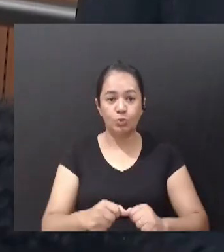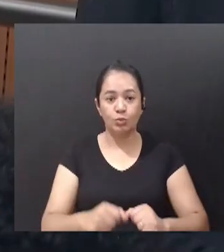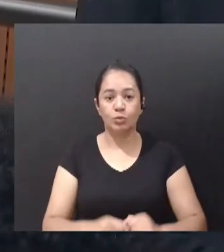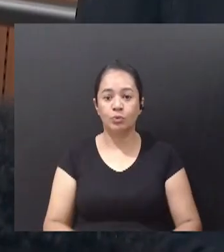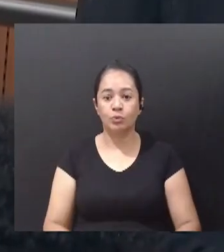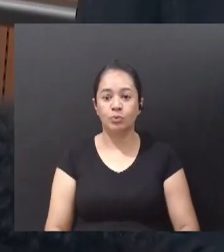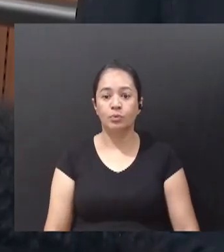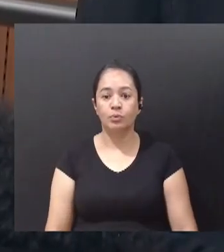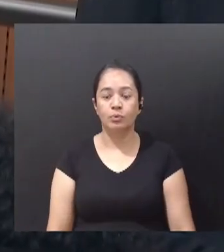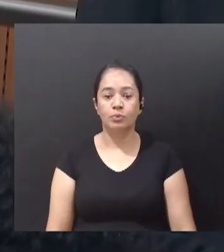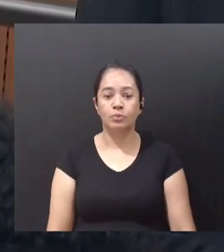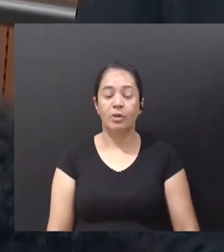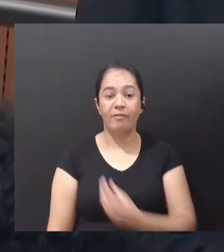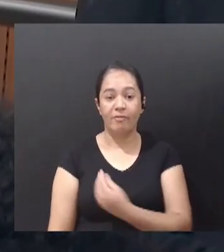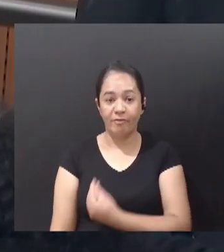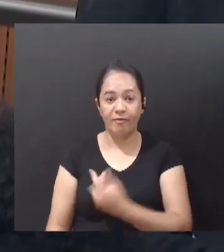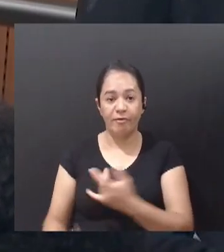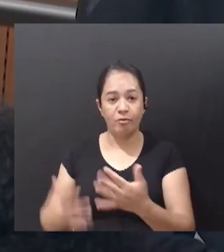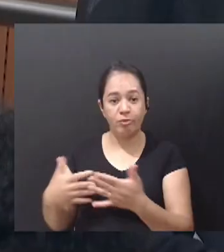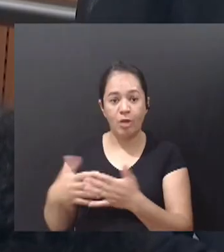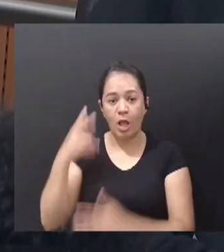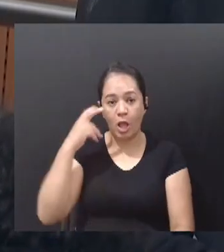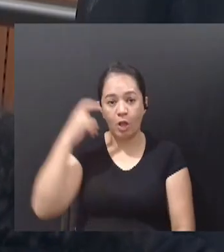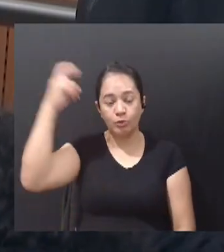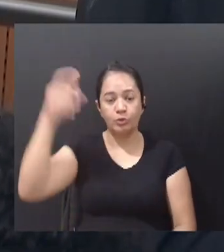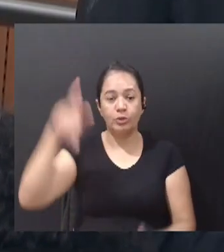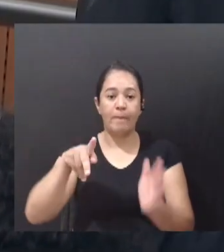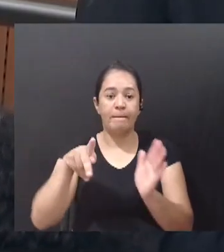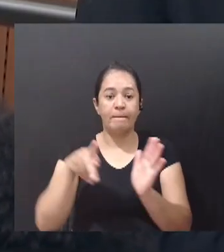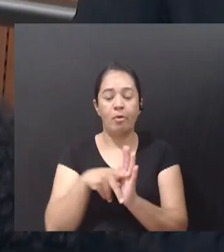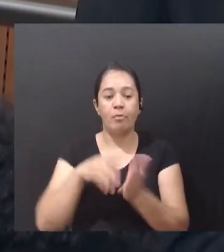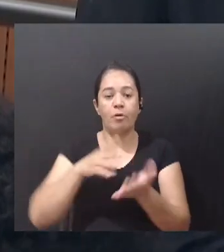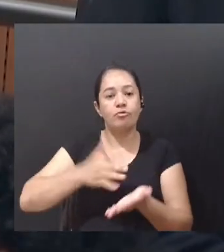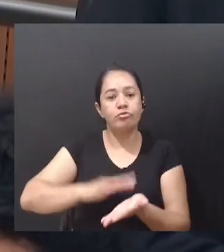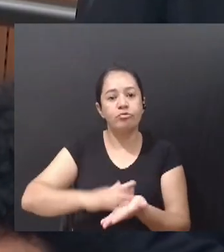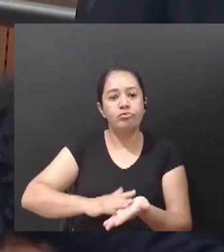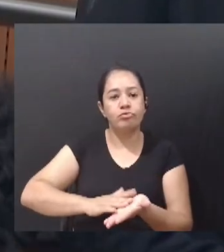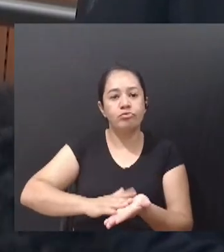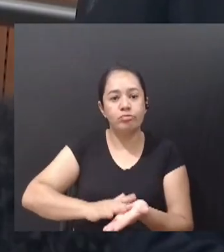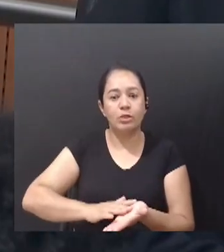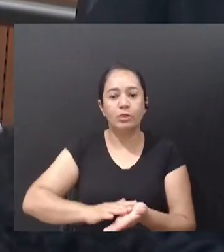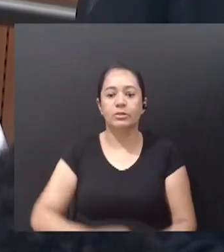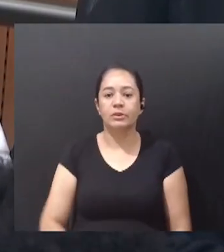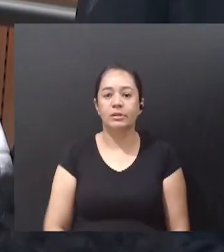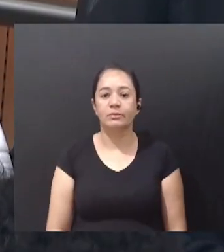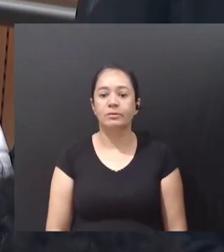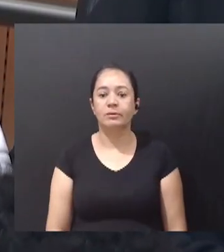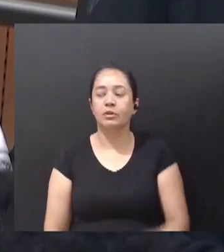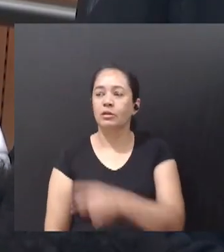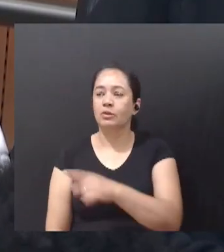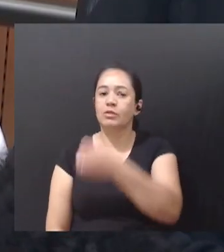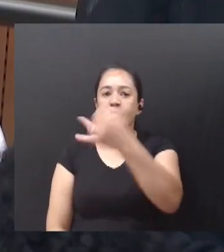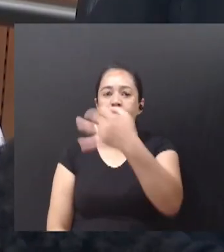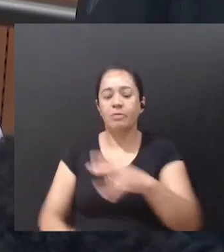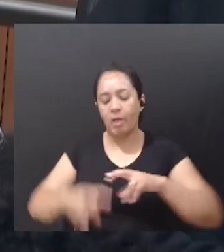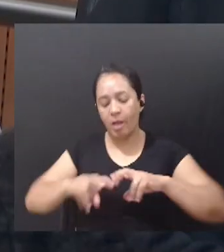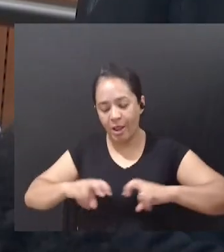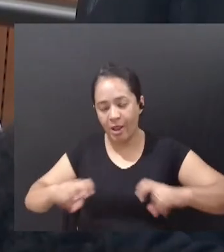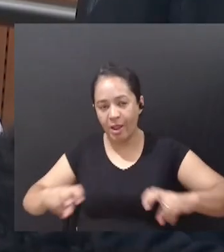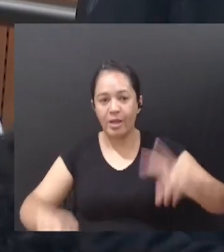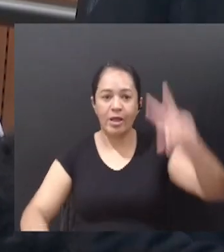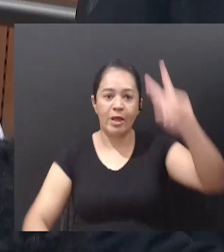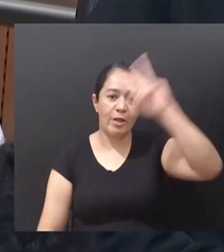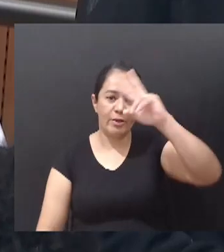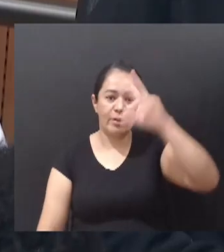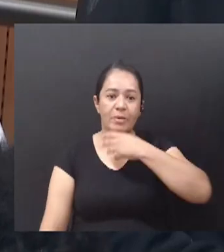viveu e vive a cultura do samba, né? E aí, quando você falou das rodas, eu lembrei de Paulo Freire, né? Sobre as